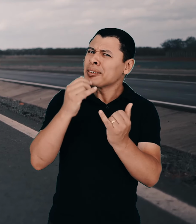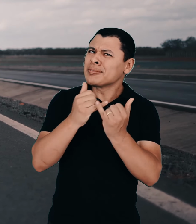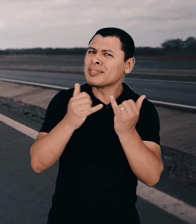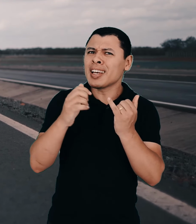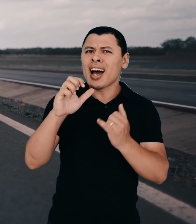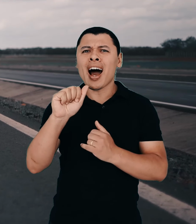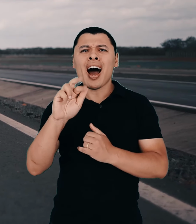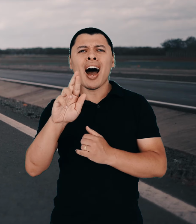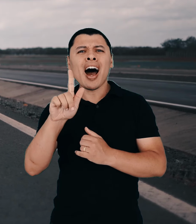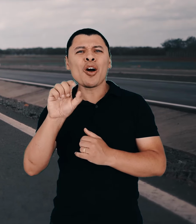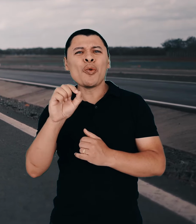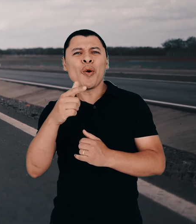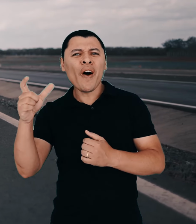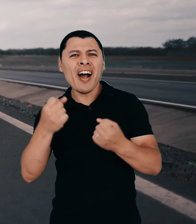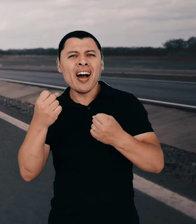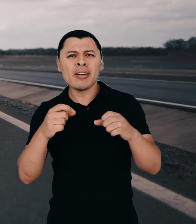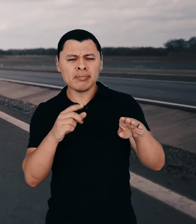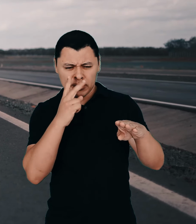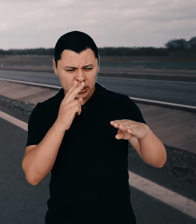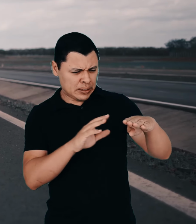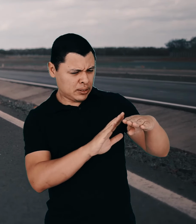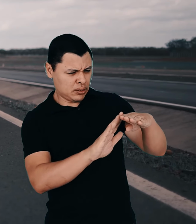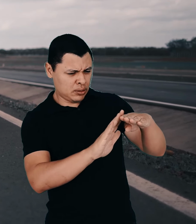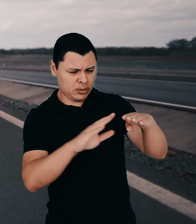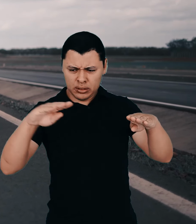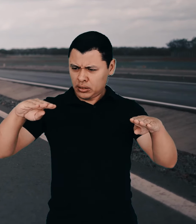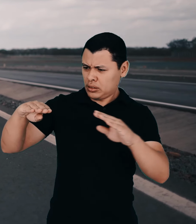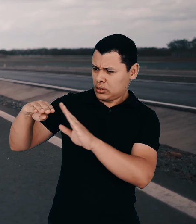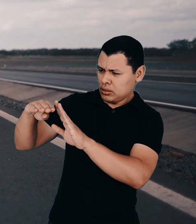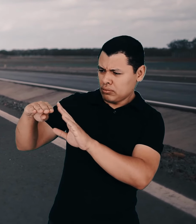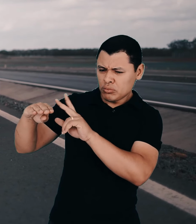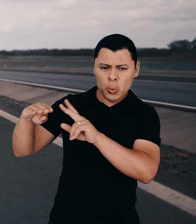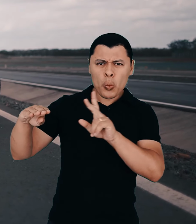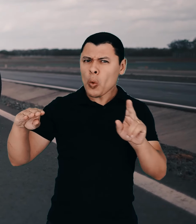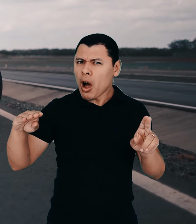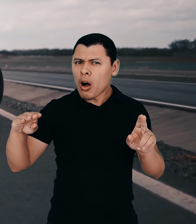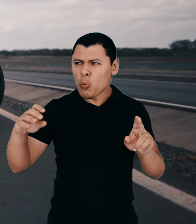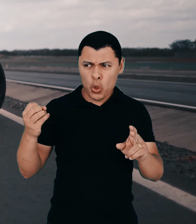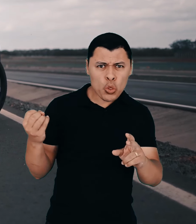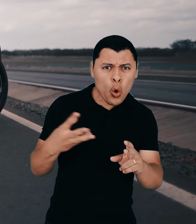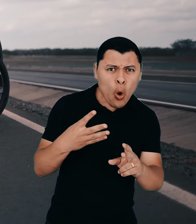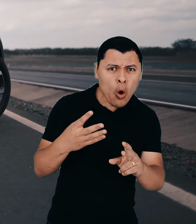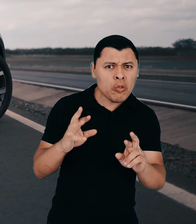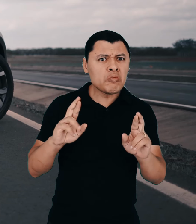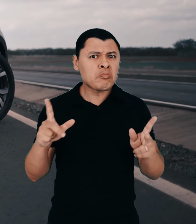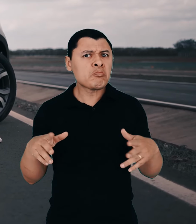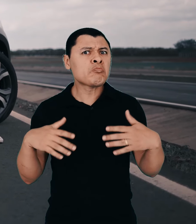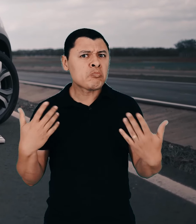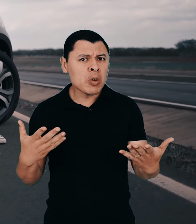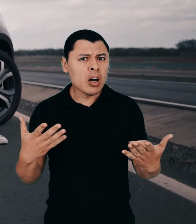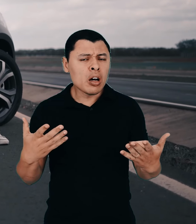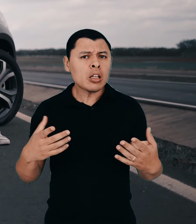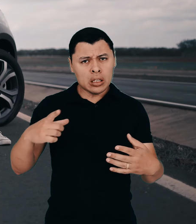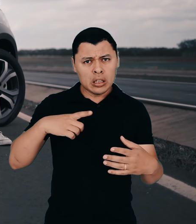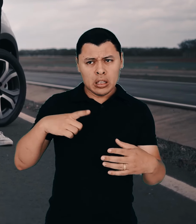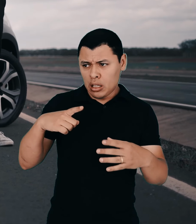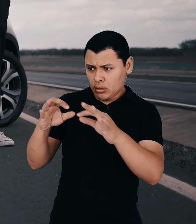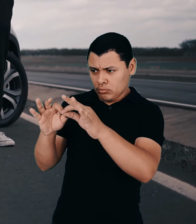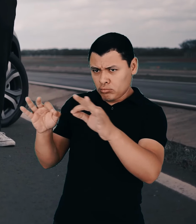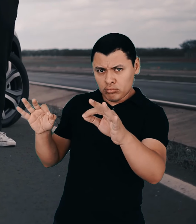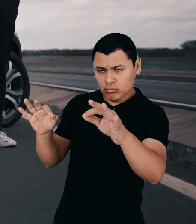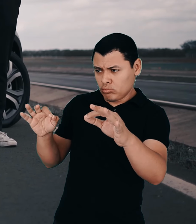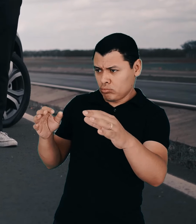especialmente olhando de lateral e de traseira? Ele tem a mesma plataforma do Argo ou tem uma plataforma completamente nova? E como é que fica em relação às dimensões? Ele tem o mesmo tamanho